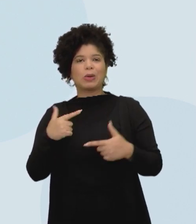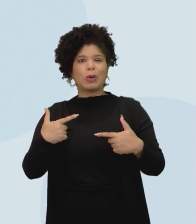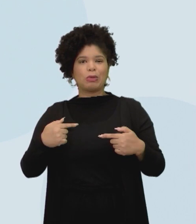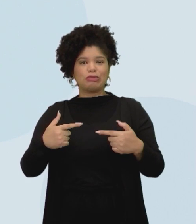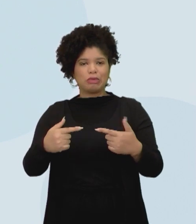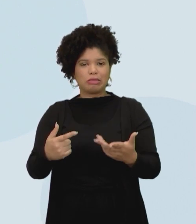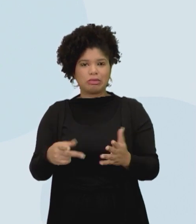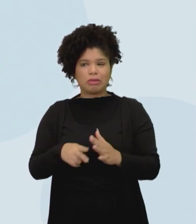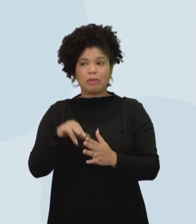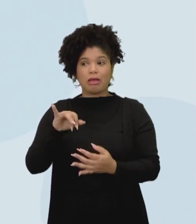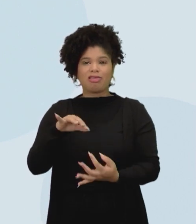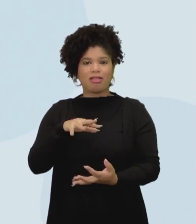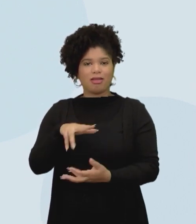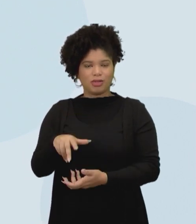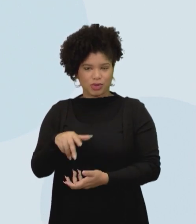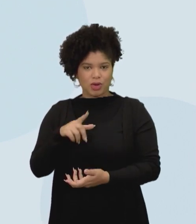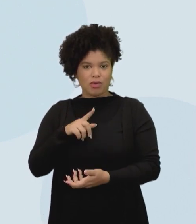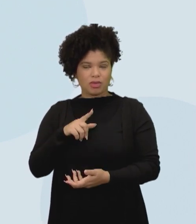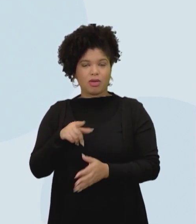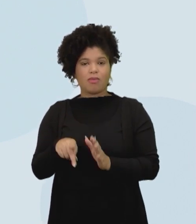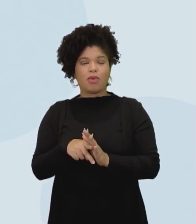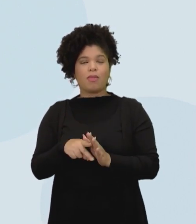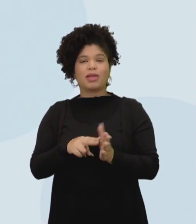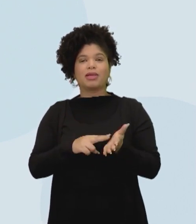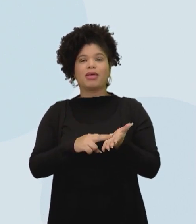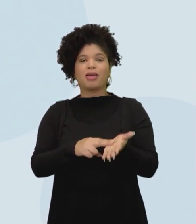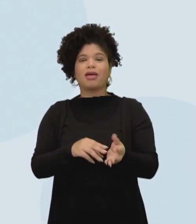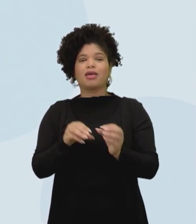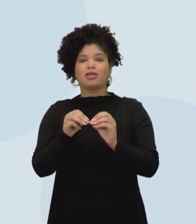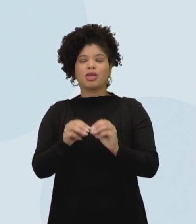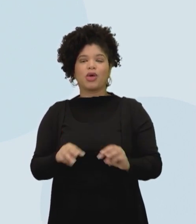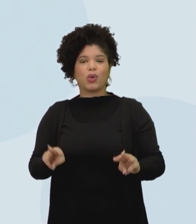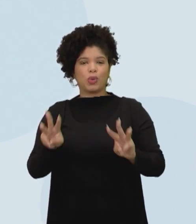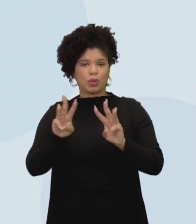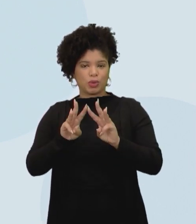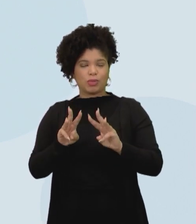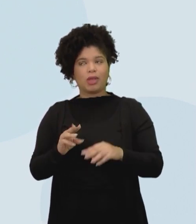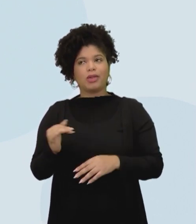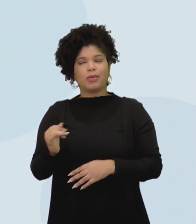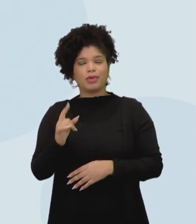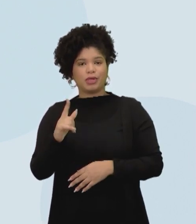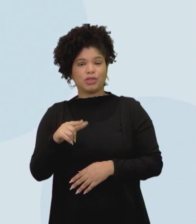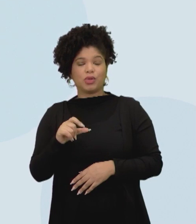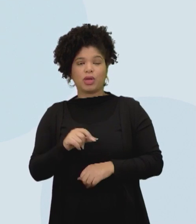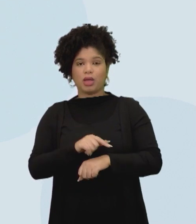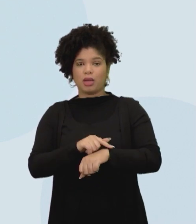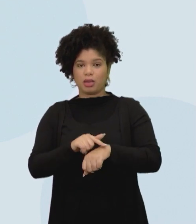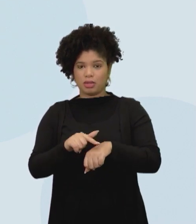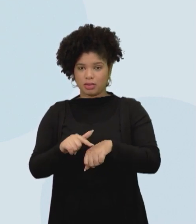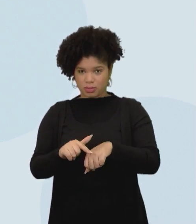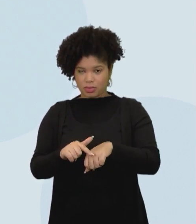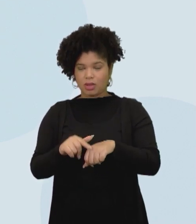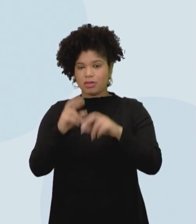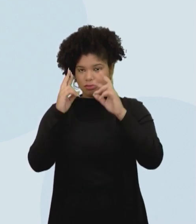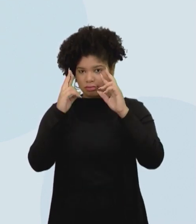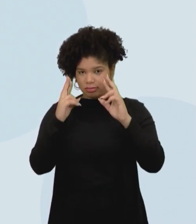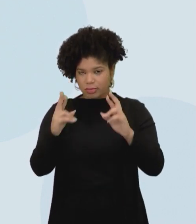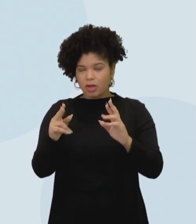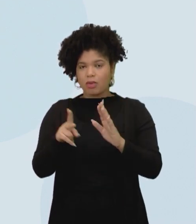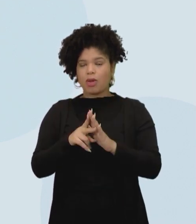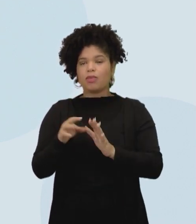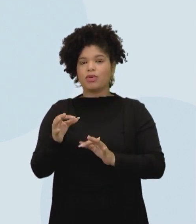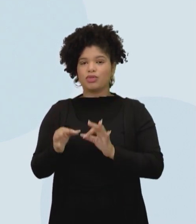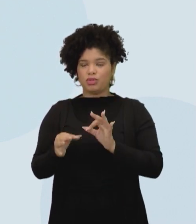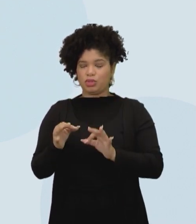ONU. Estímulo aos interesses mútuos de cooperação, respeito pela justiça e pelas obrigações